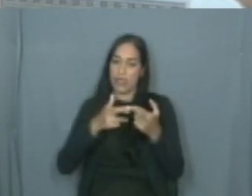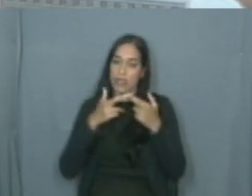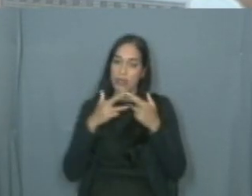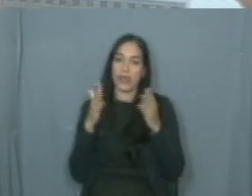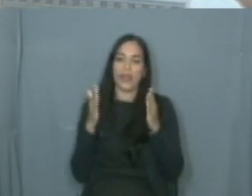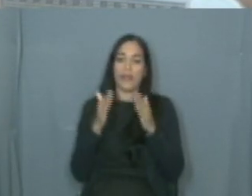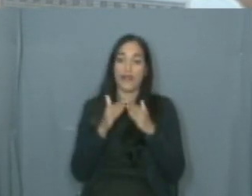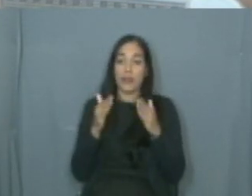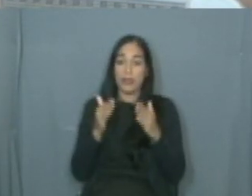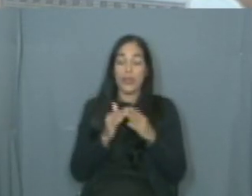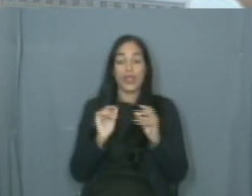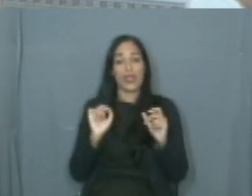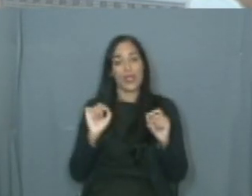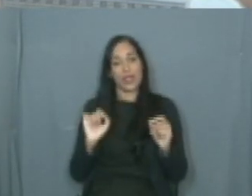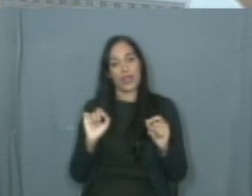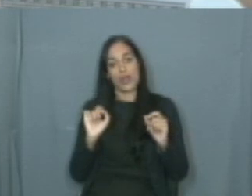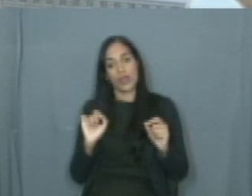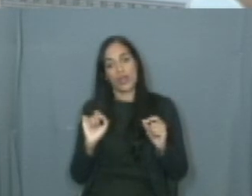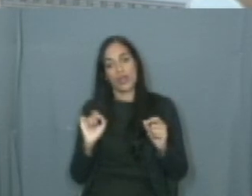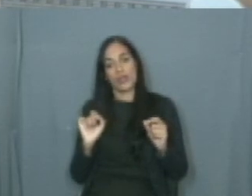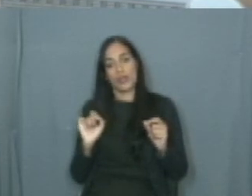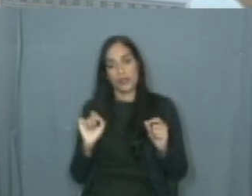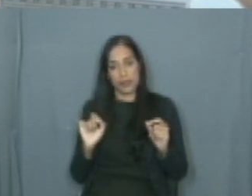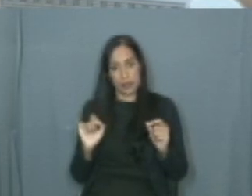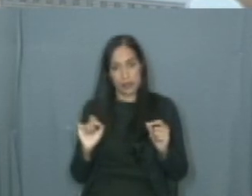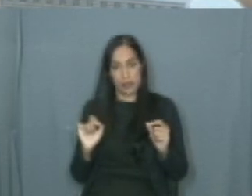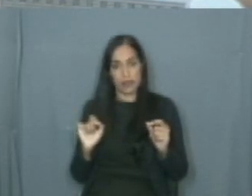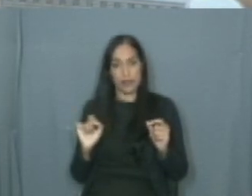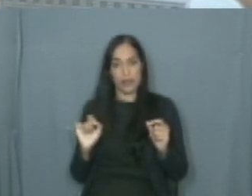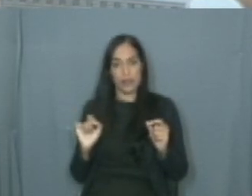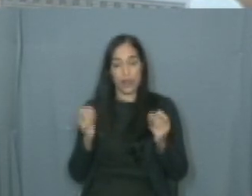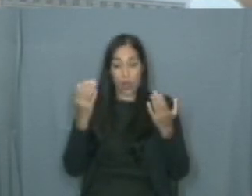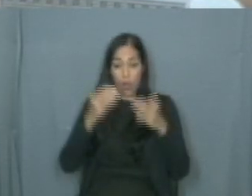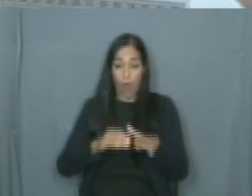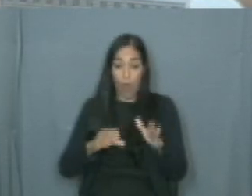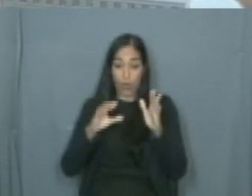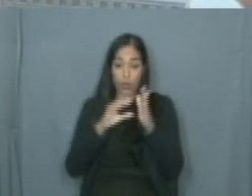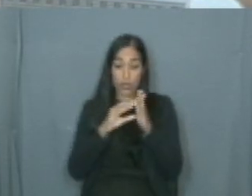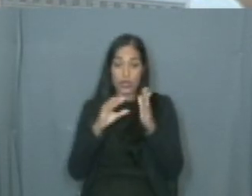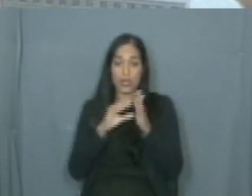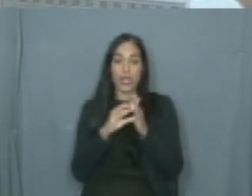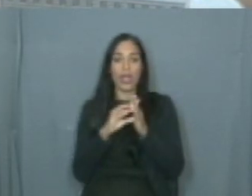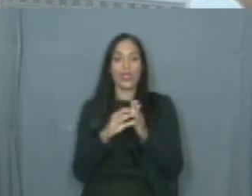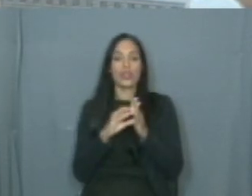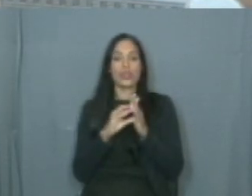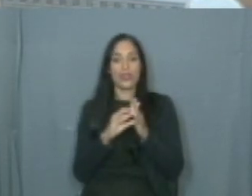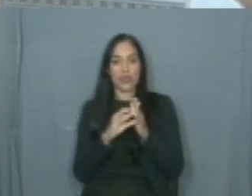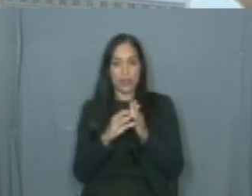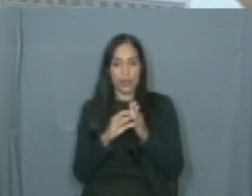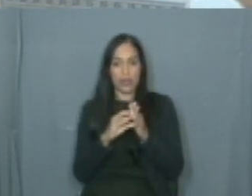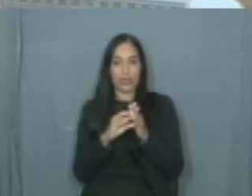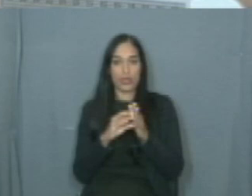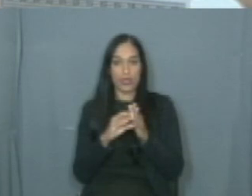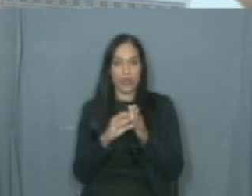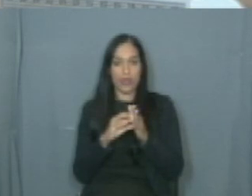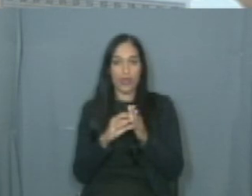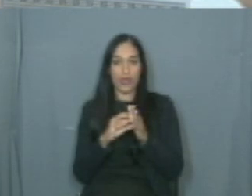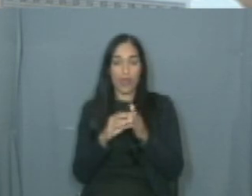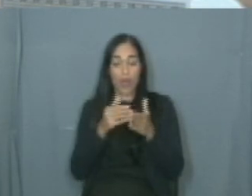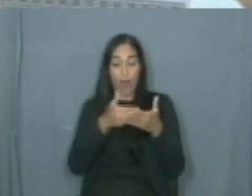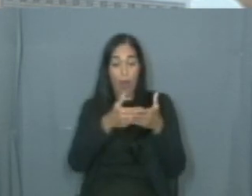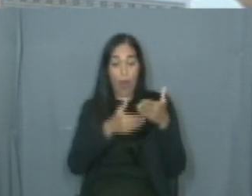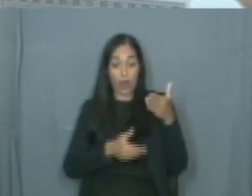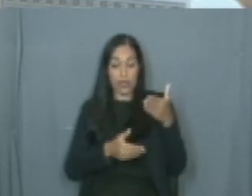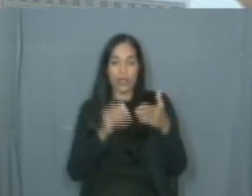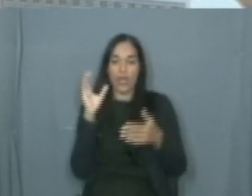pedir para que os concursados sejam contratados